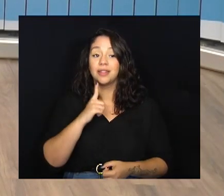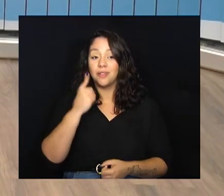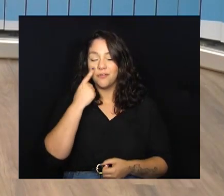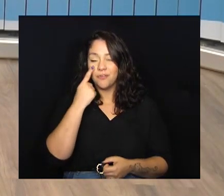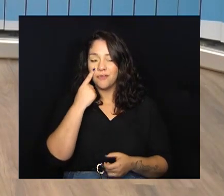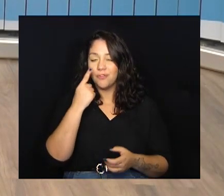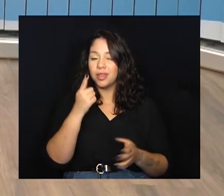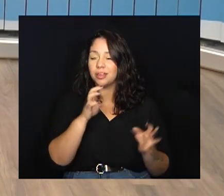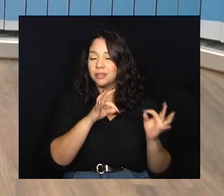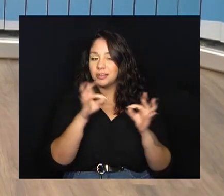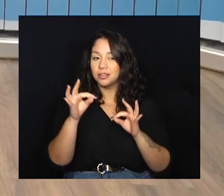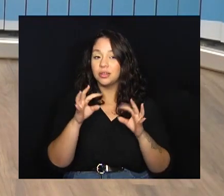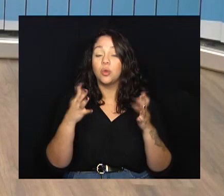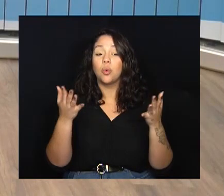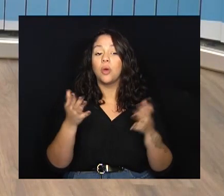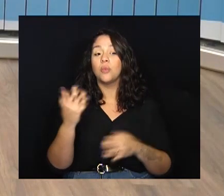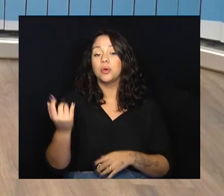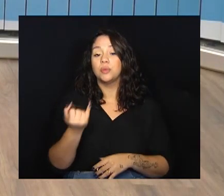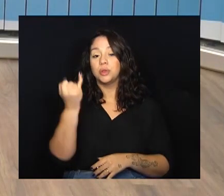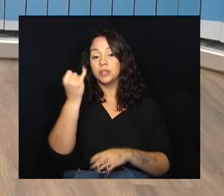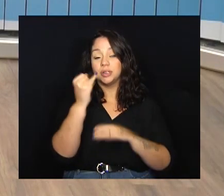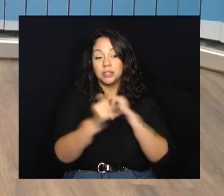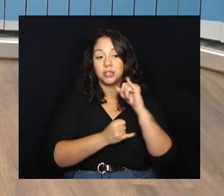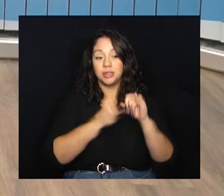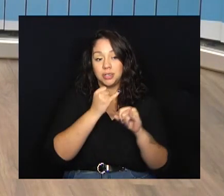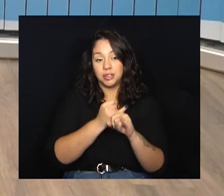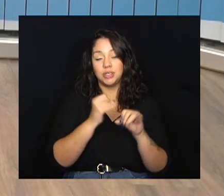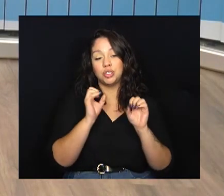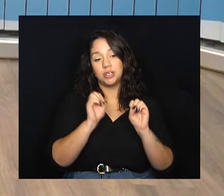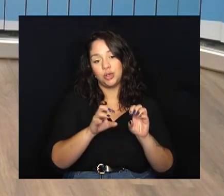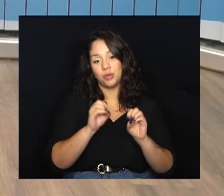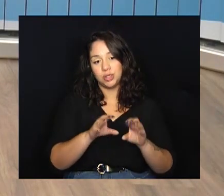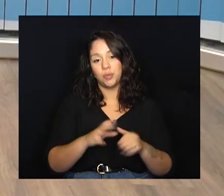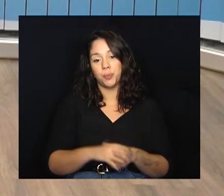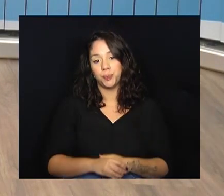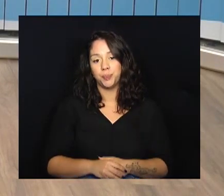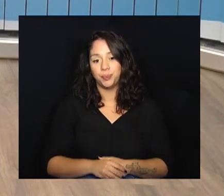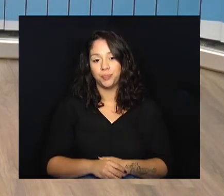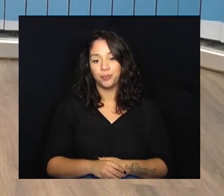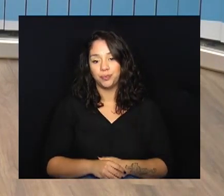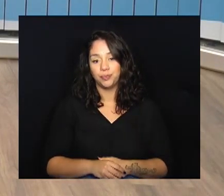a importância da internet para a educação